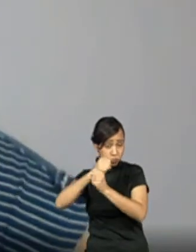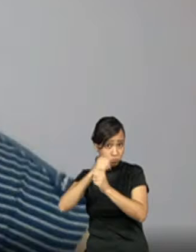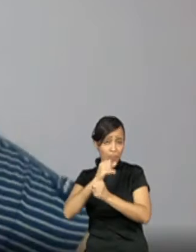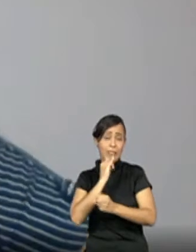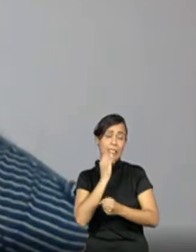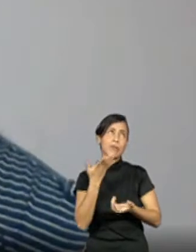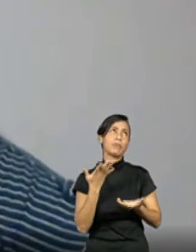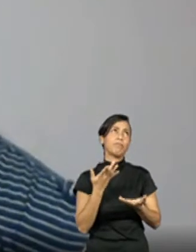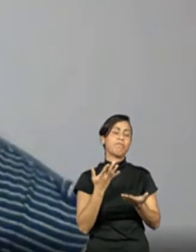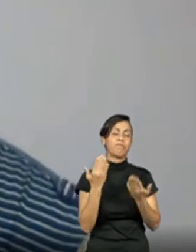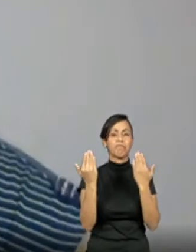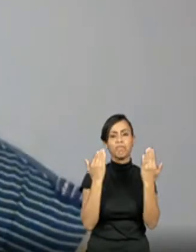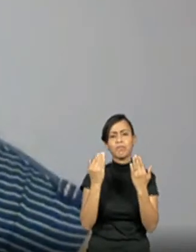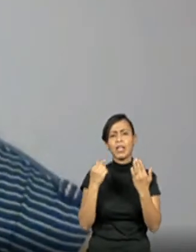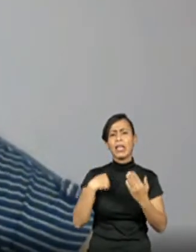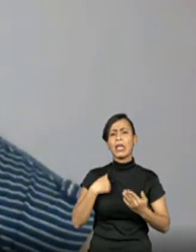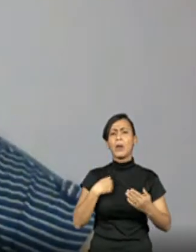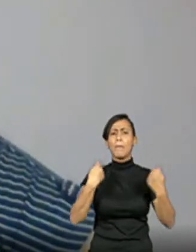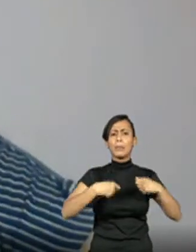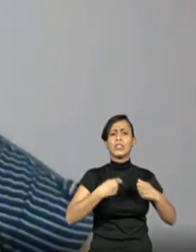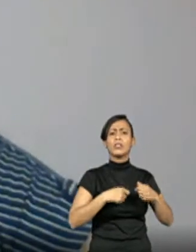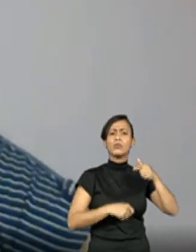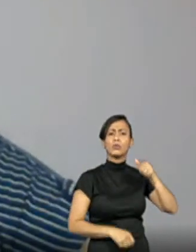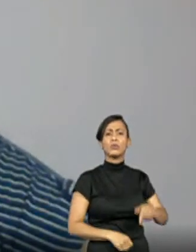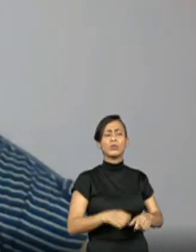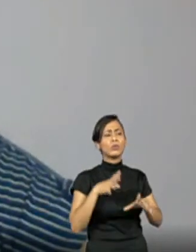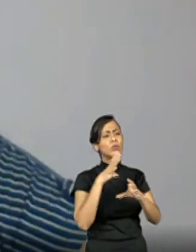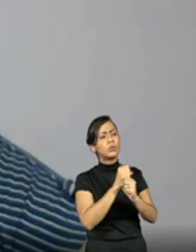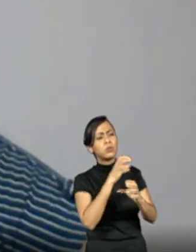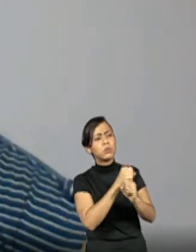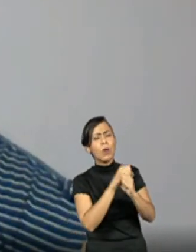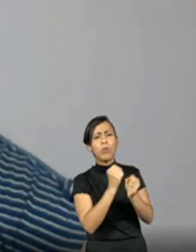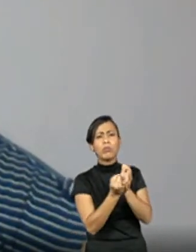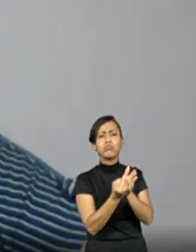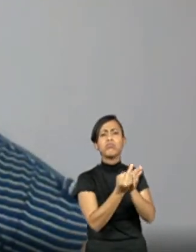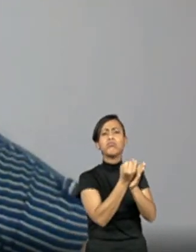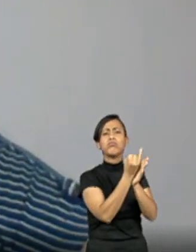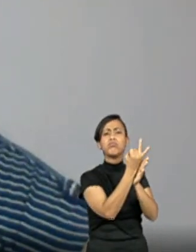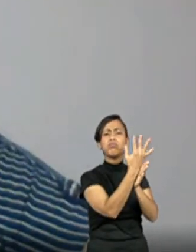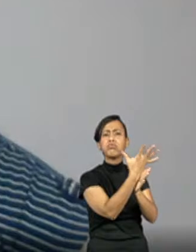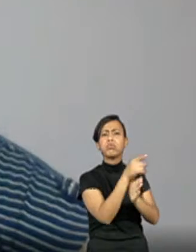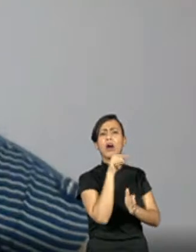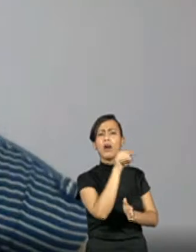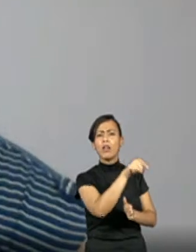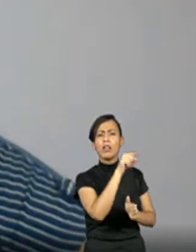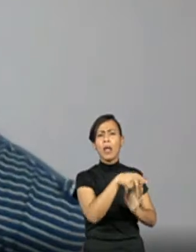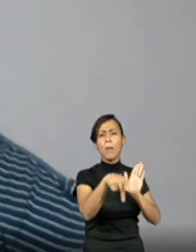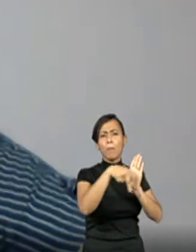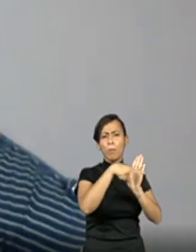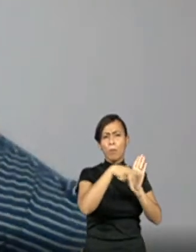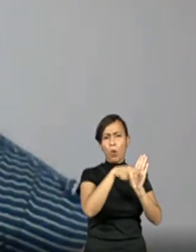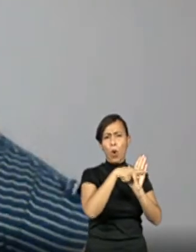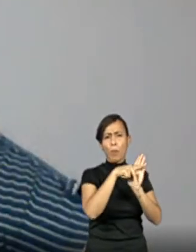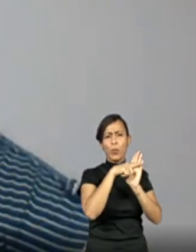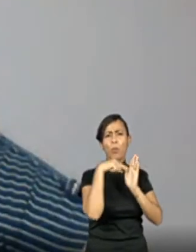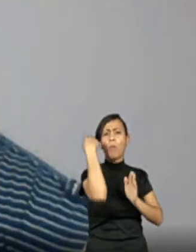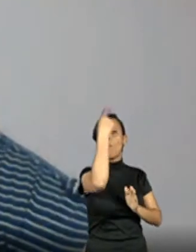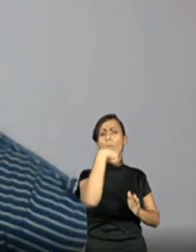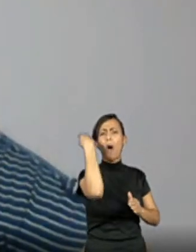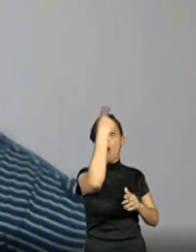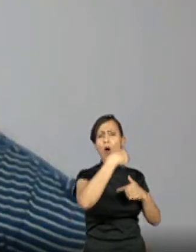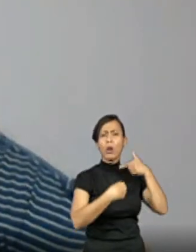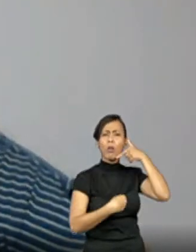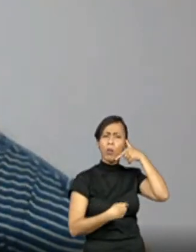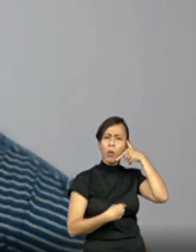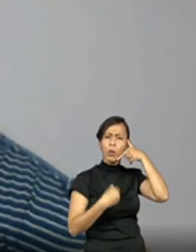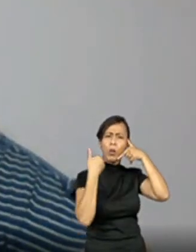querendo estudar número de chamadas ao longo de uma hora, tá?